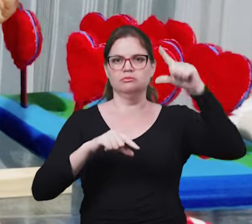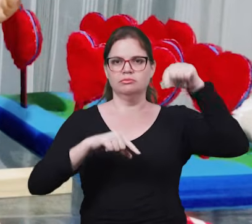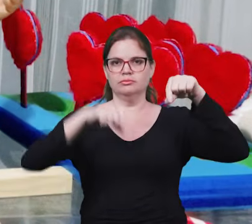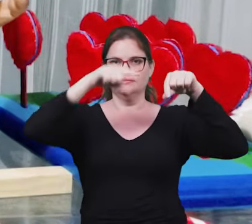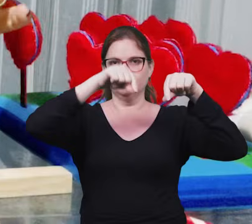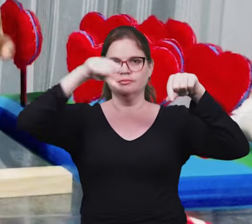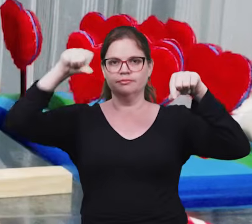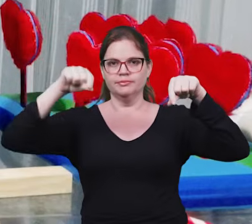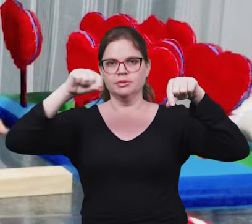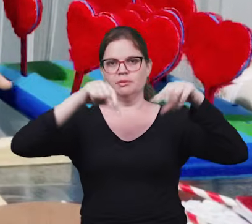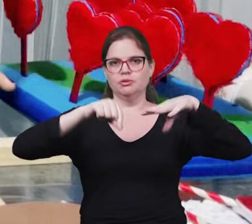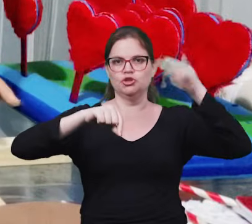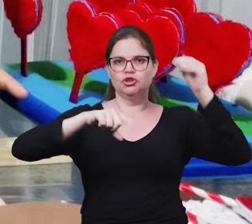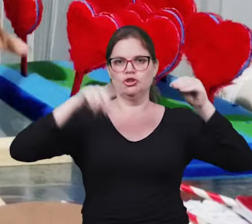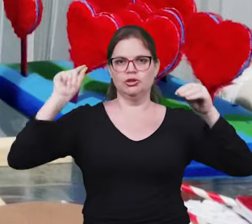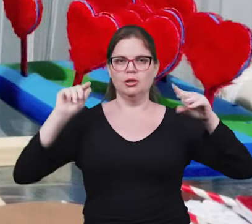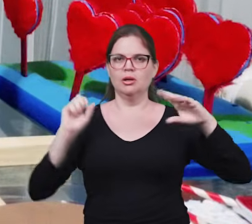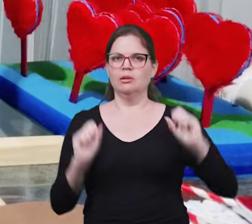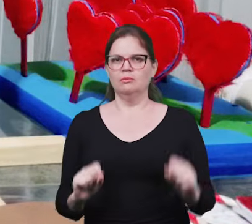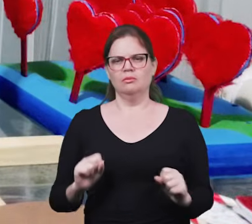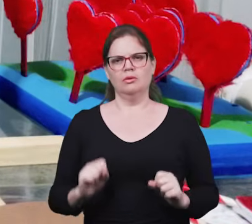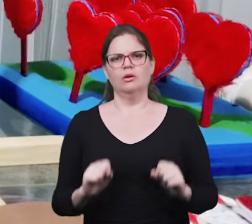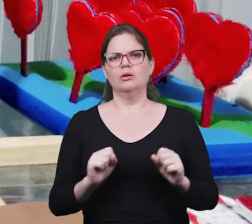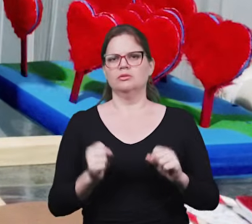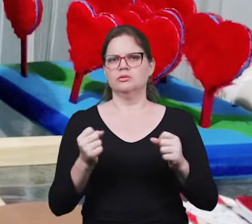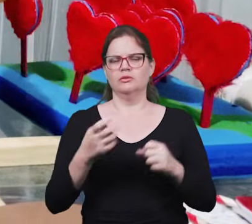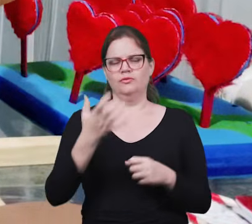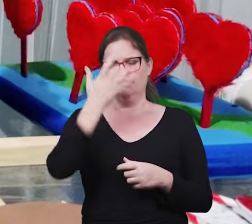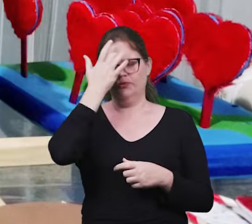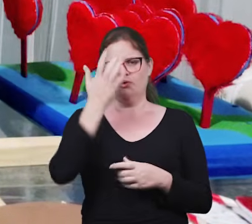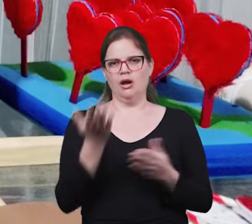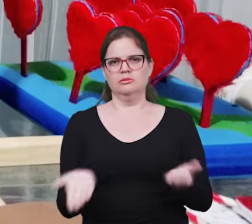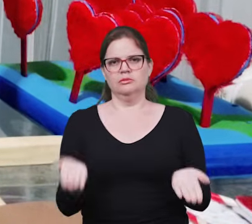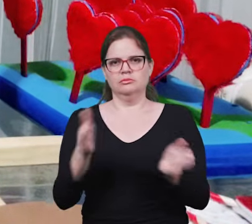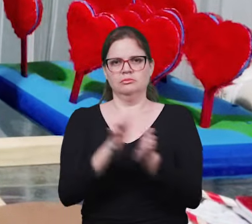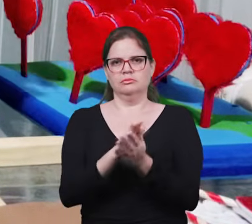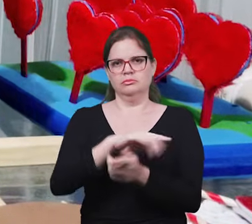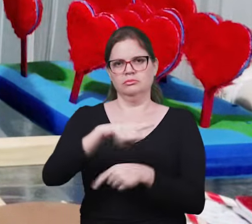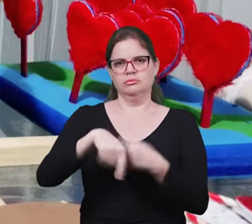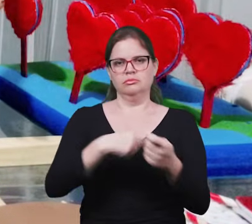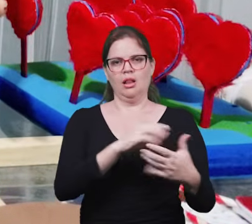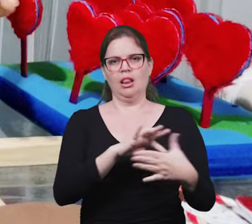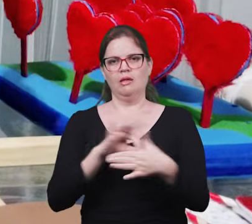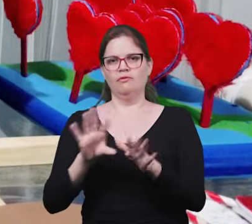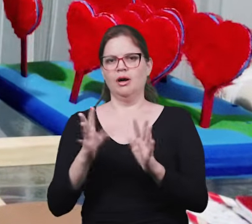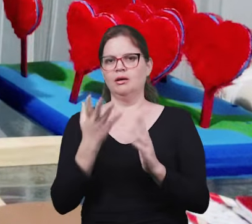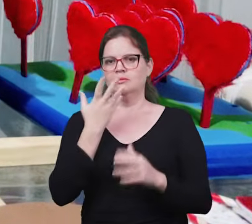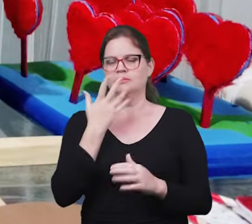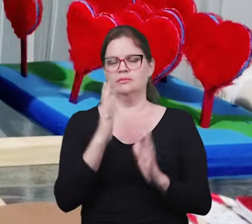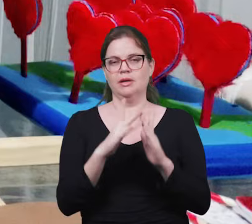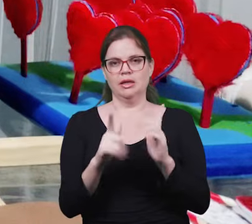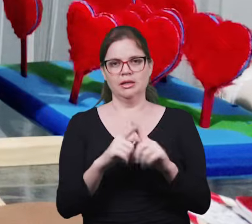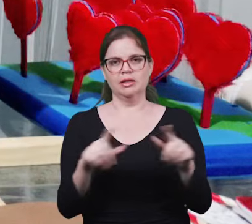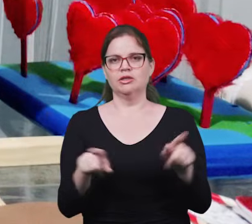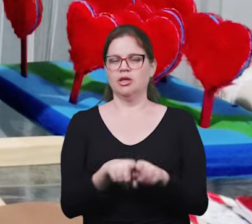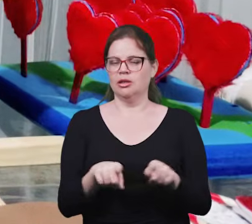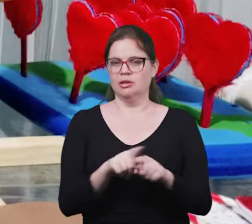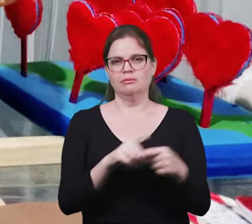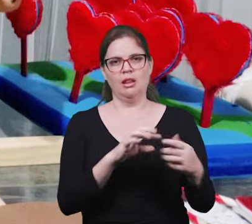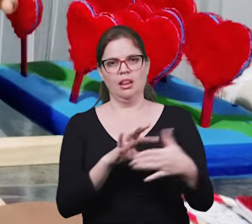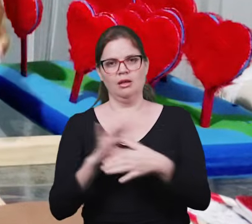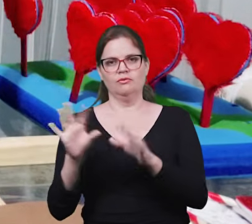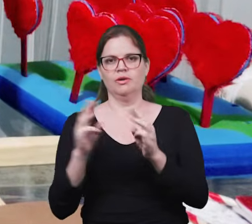e colocar novamente, desmontar para que eu possa levar para a igreja ou para o Parnaim, não tendo muito volume